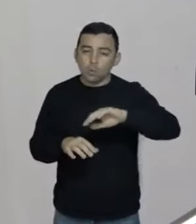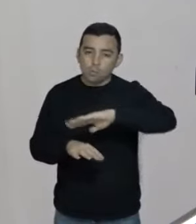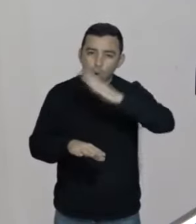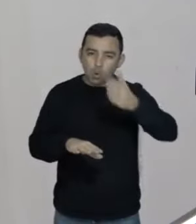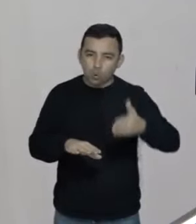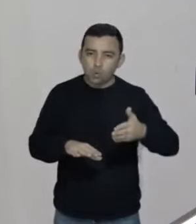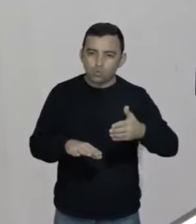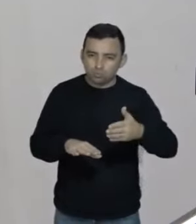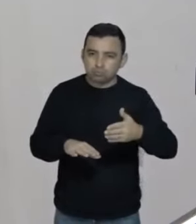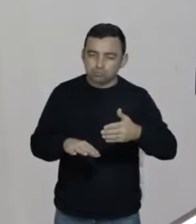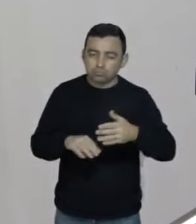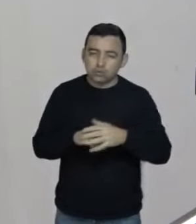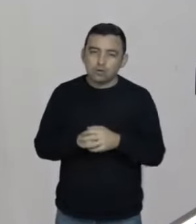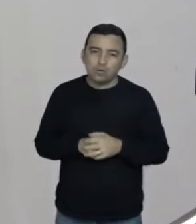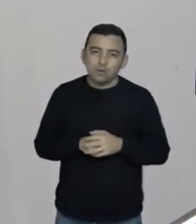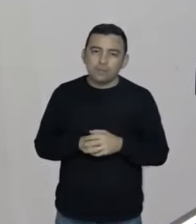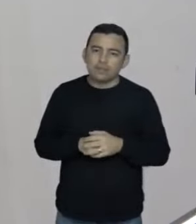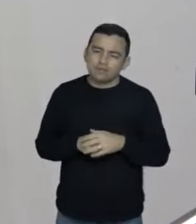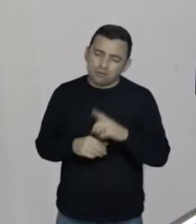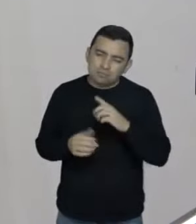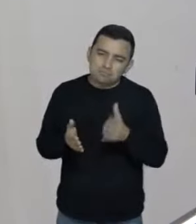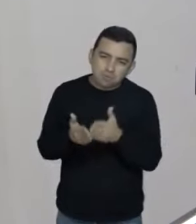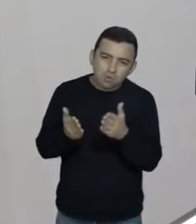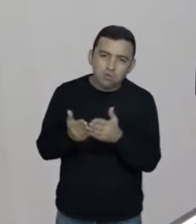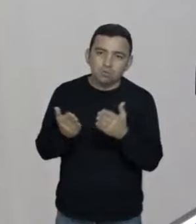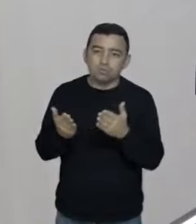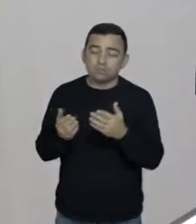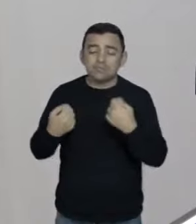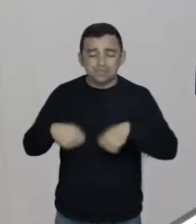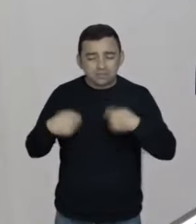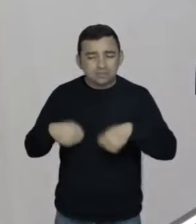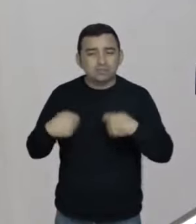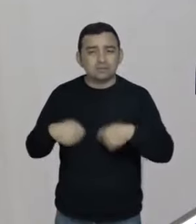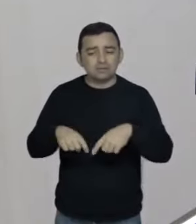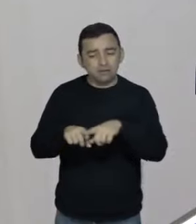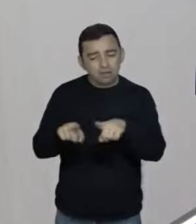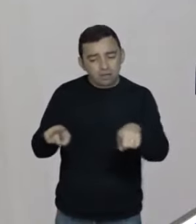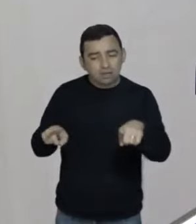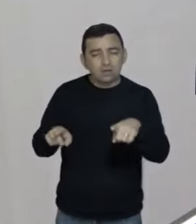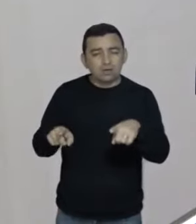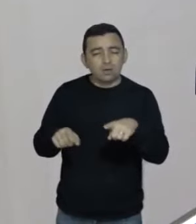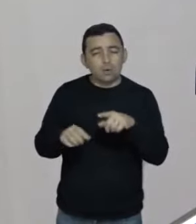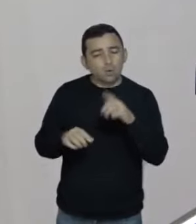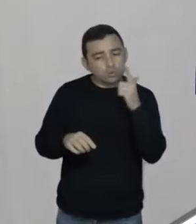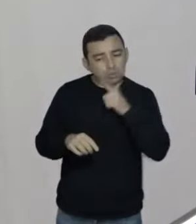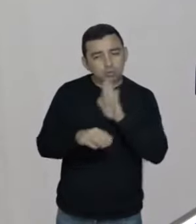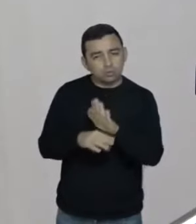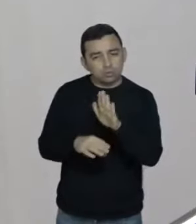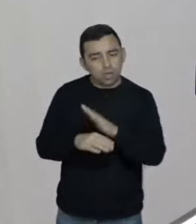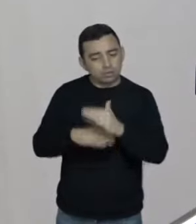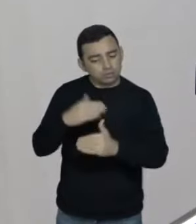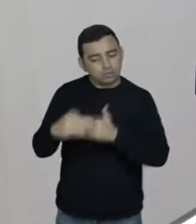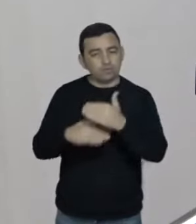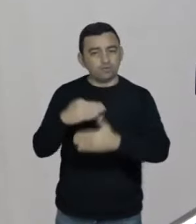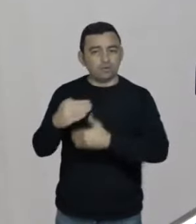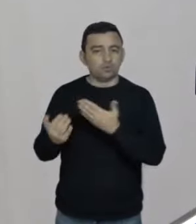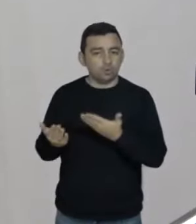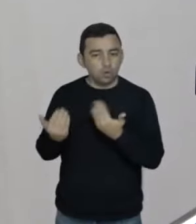uma comunidade de baixa renda que precisa muito desse equipamento para o desenvolvimento das suas crianças dos seus jovens e adultos